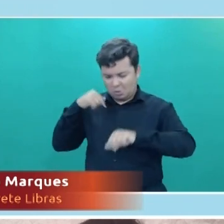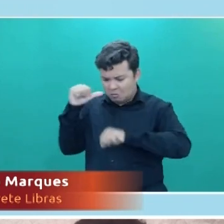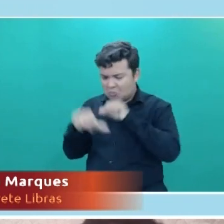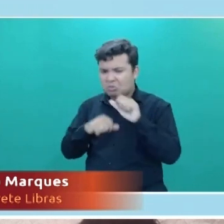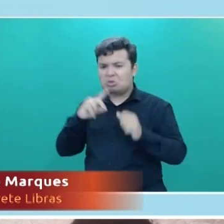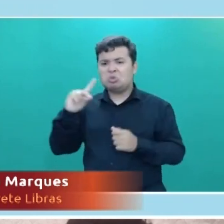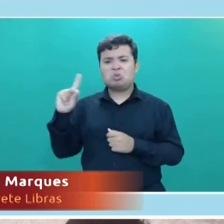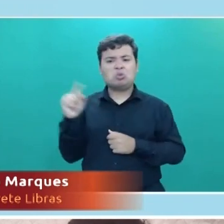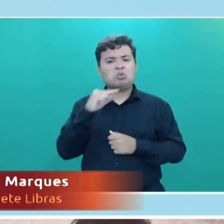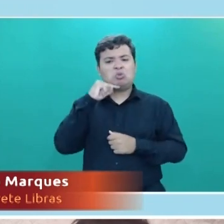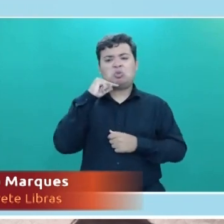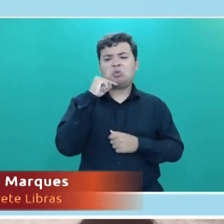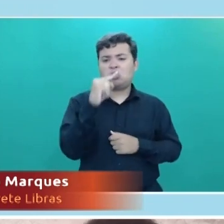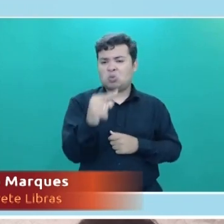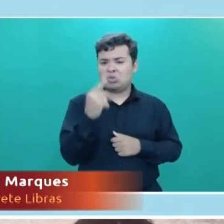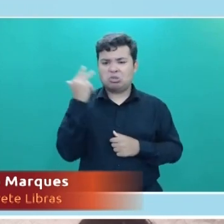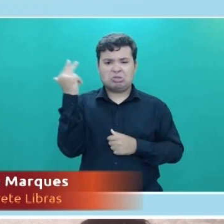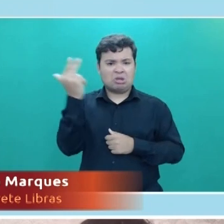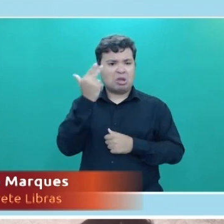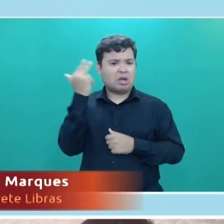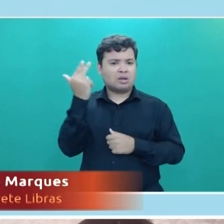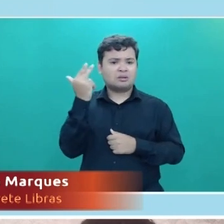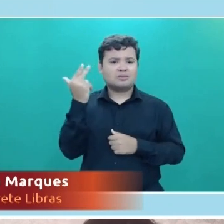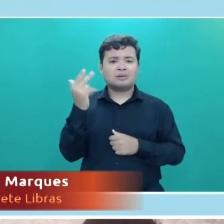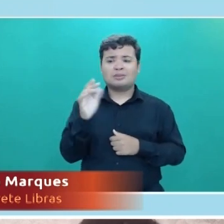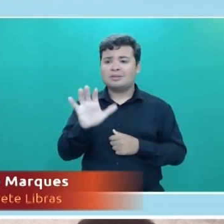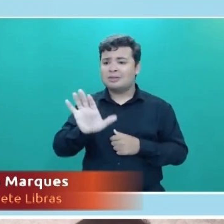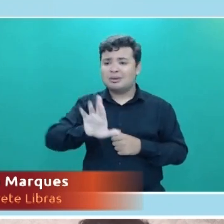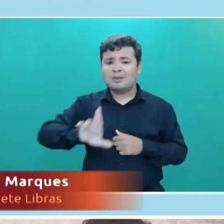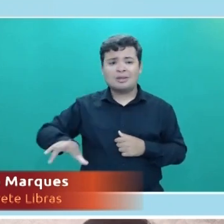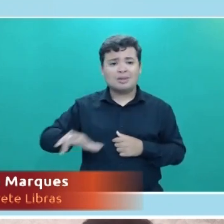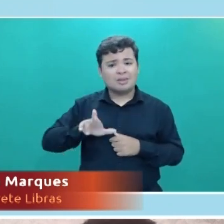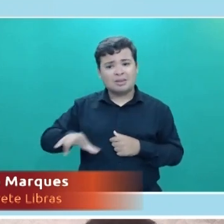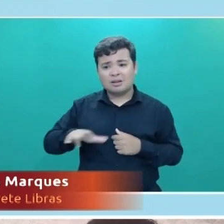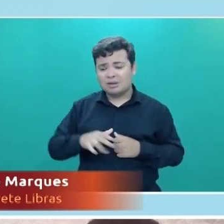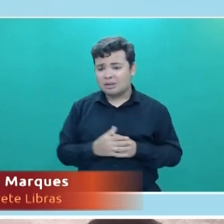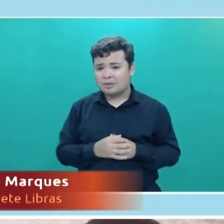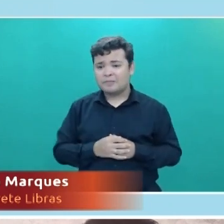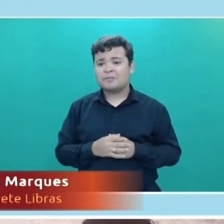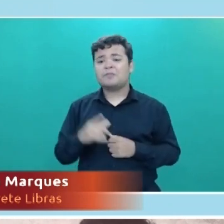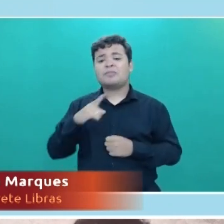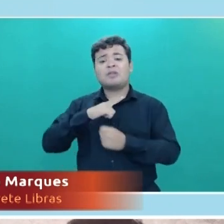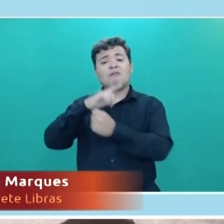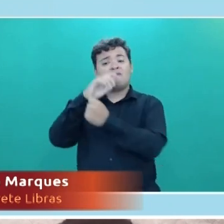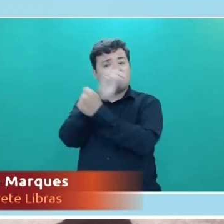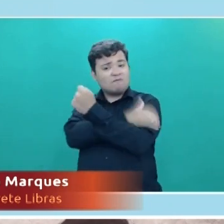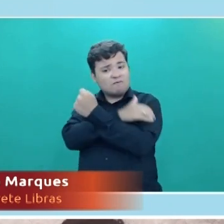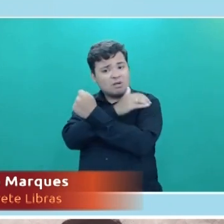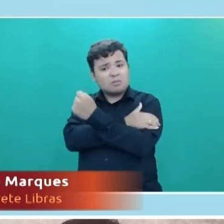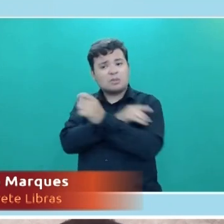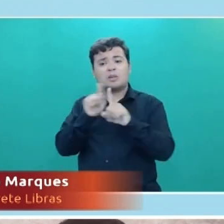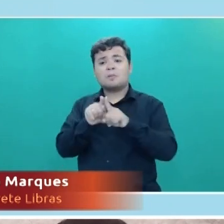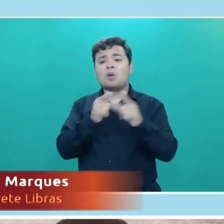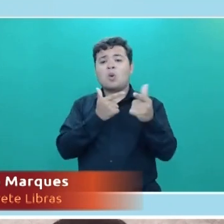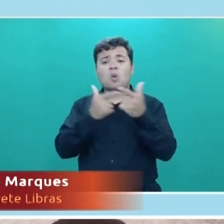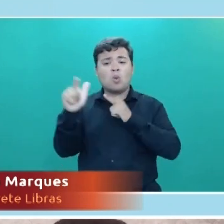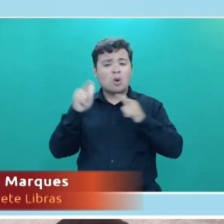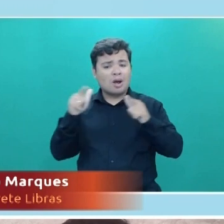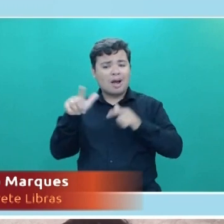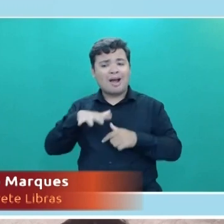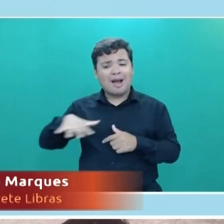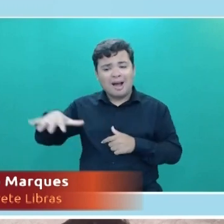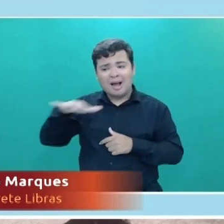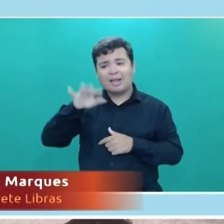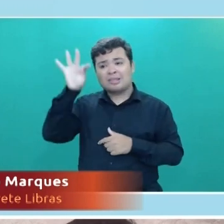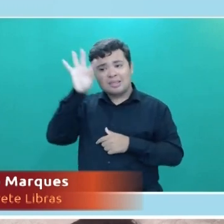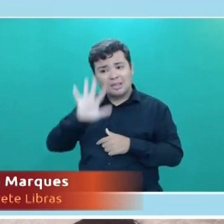não tem como sair dessa minha condição. Não, né? A gente, os feminismos e diversas outras correntes teóricas já